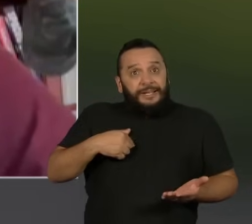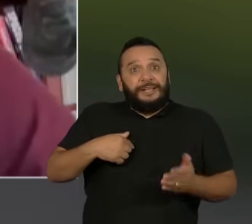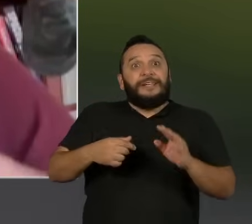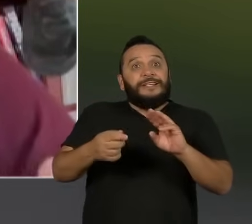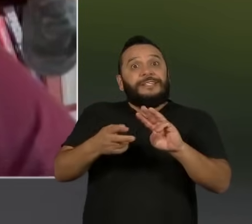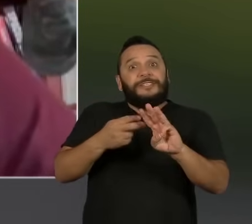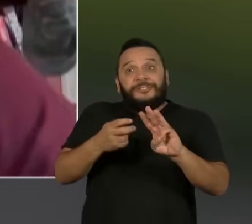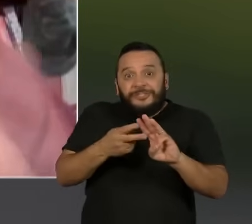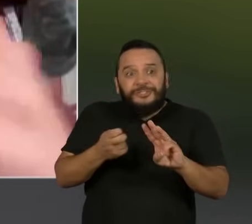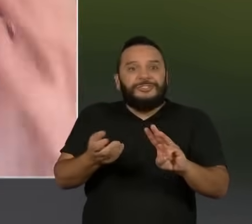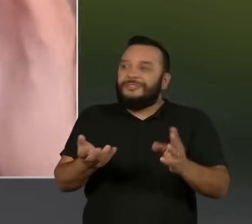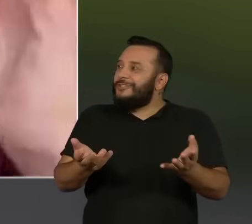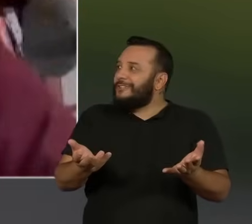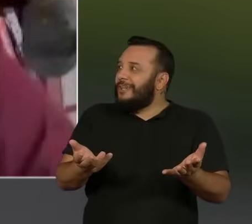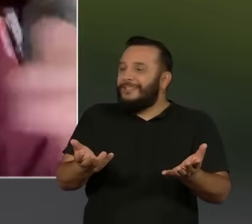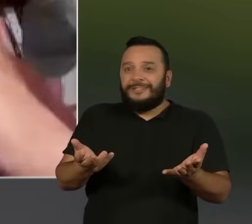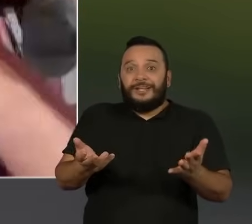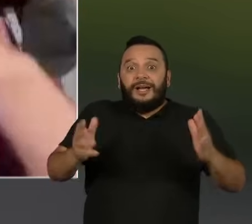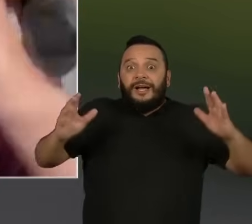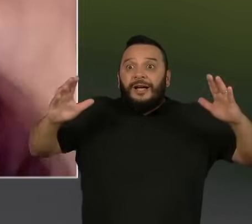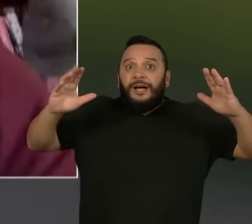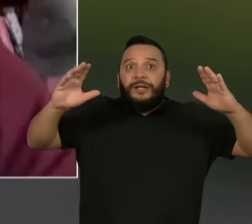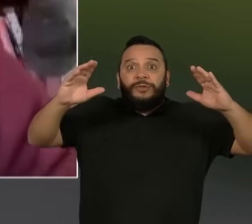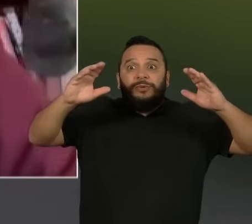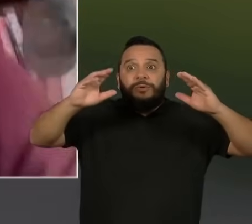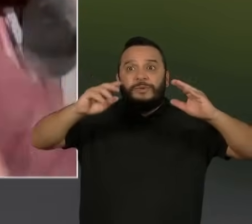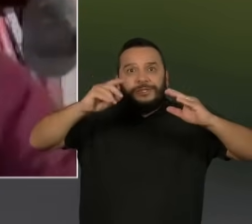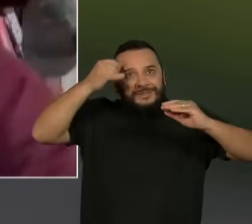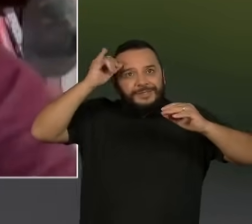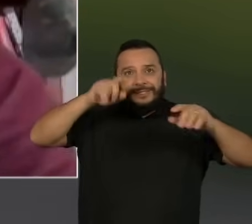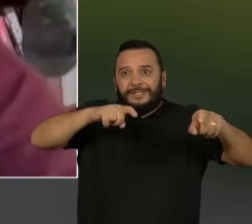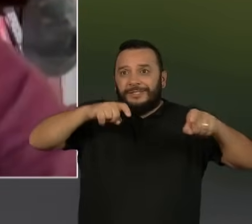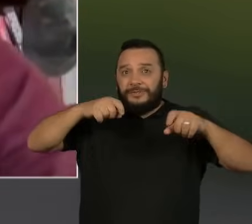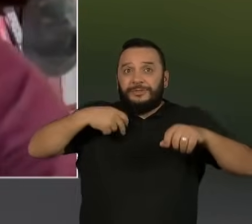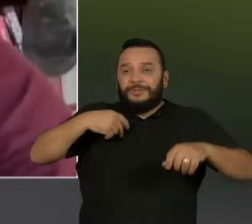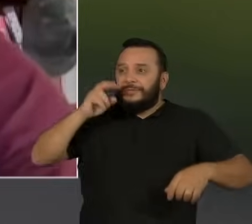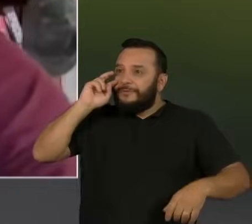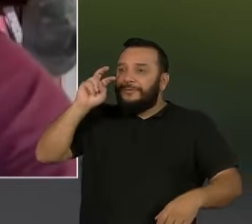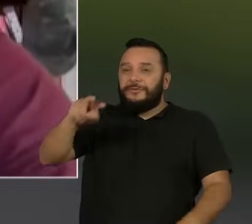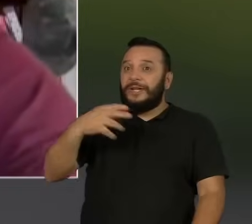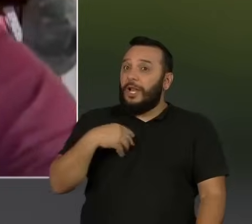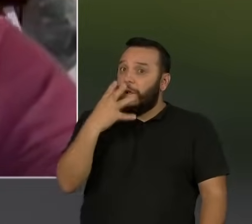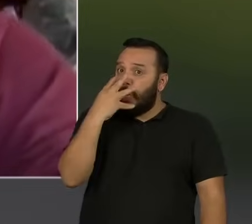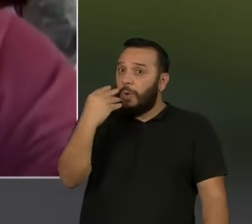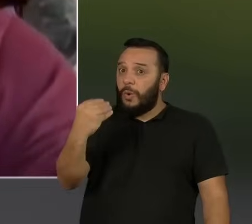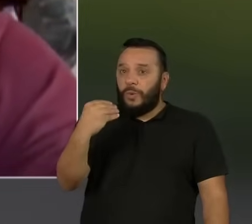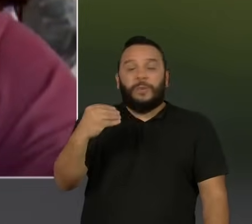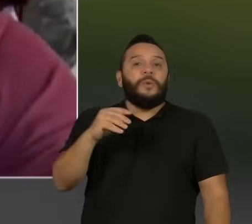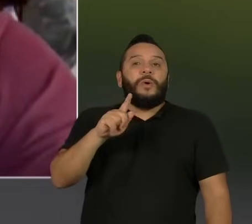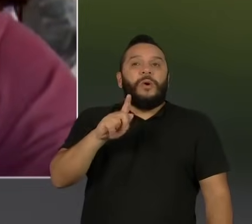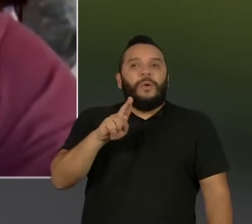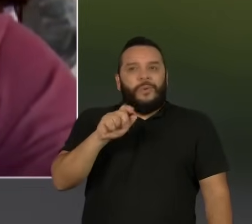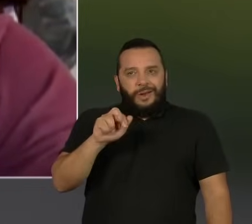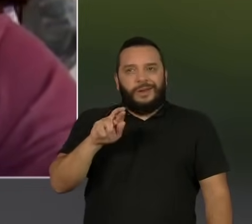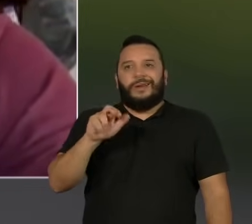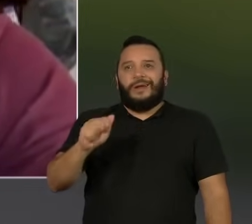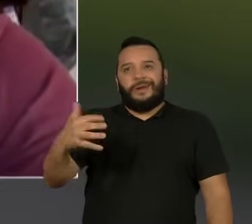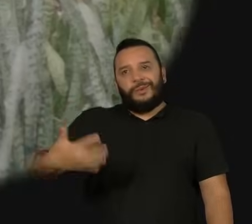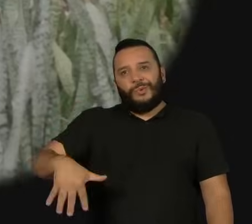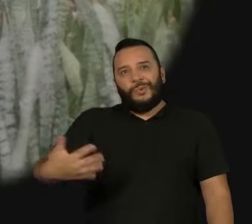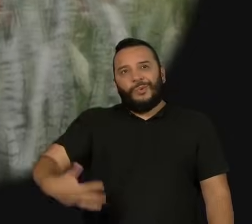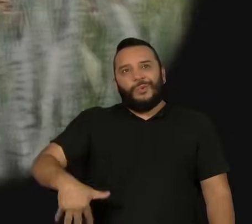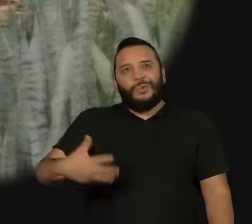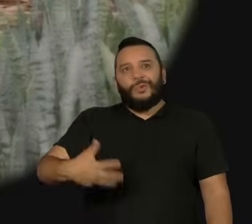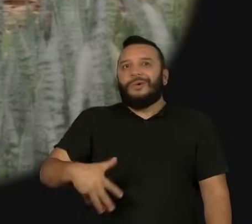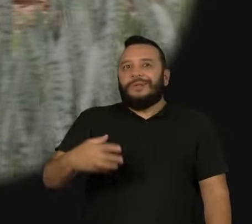aí você, à noite, está chegando no sítio, aí você vê lá o lobo-guará no meio da estrada. Então, esse